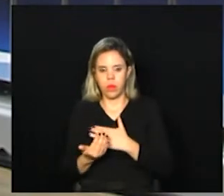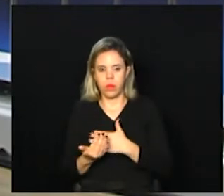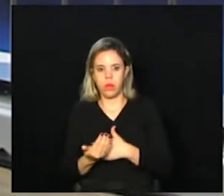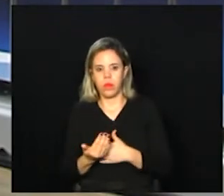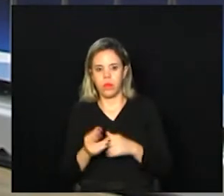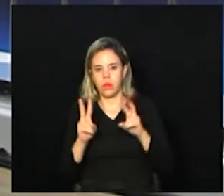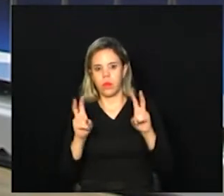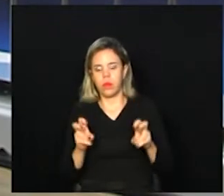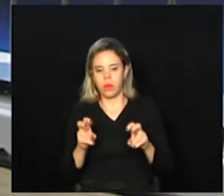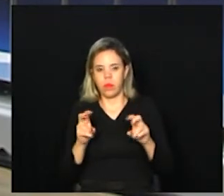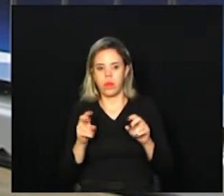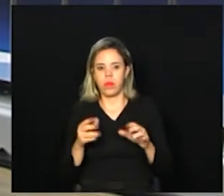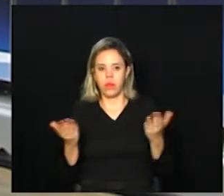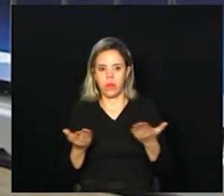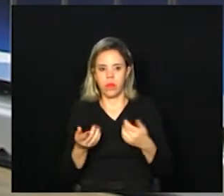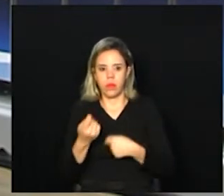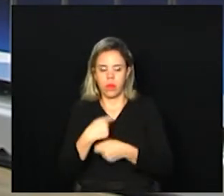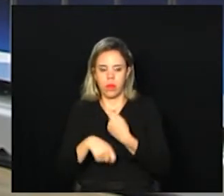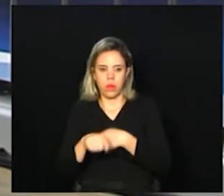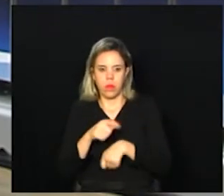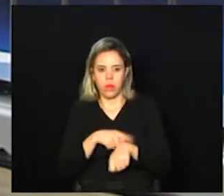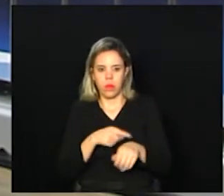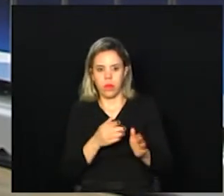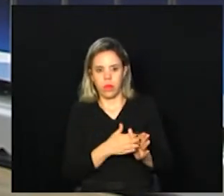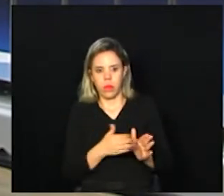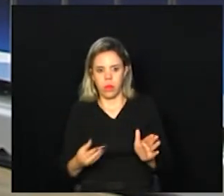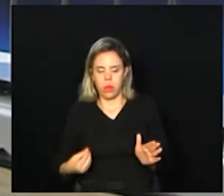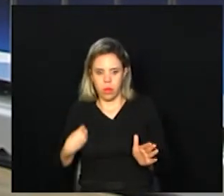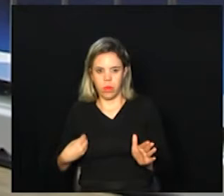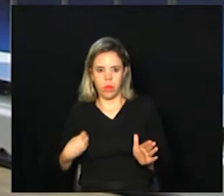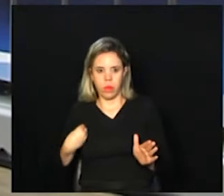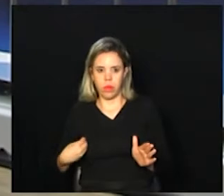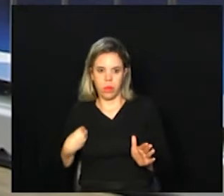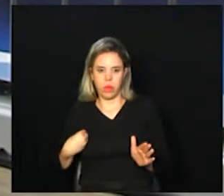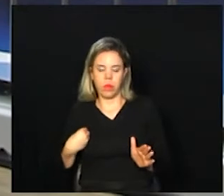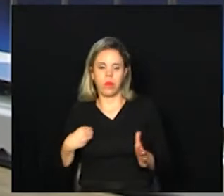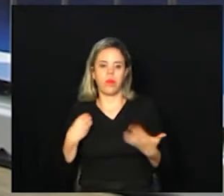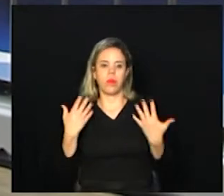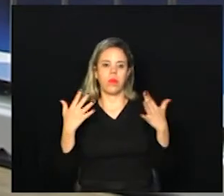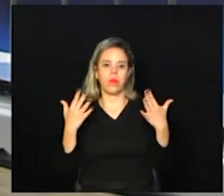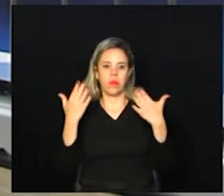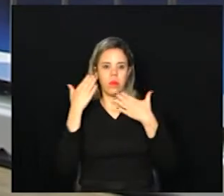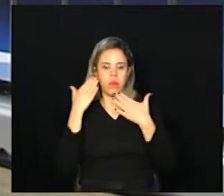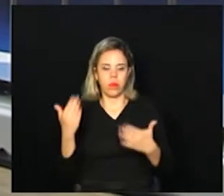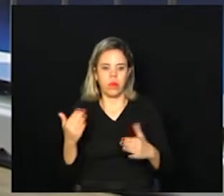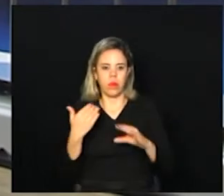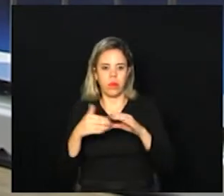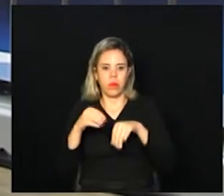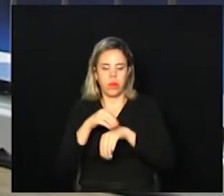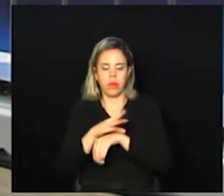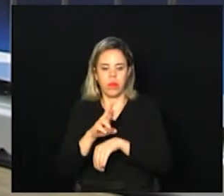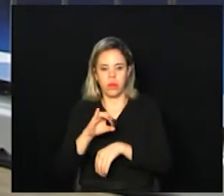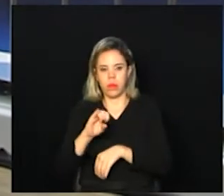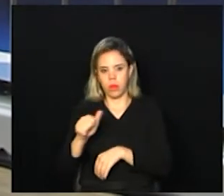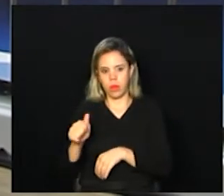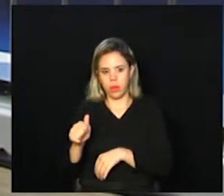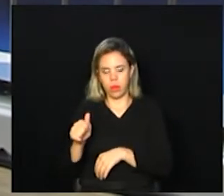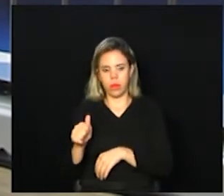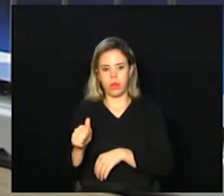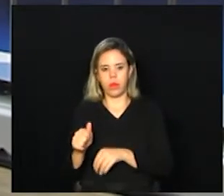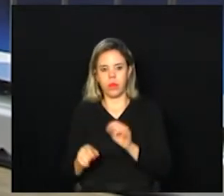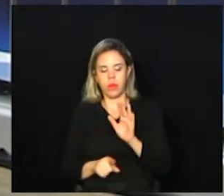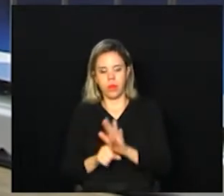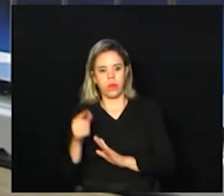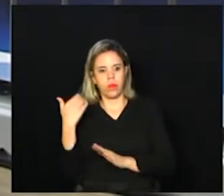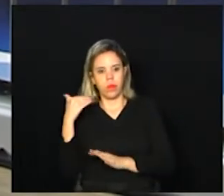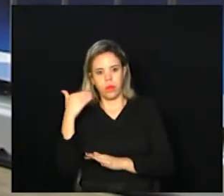tema do Questão de Ordem, ainda mais neste momento em que estamos vivendo. Parabéns. Obrigado, então, a mensagem da Raíssa. Mariana